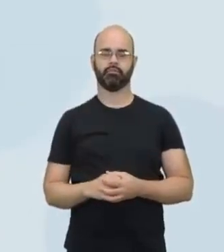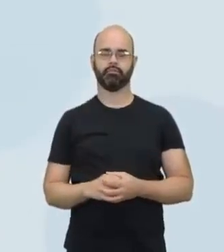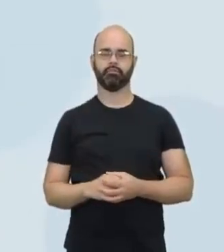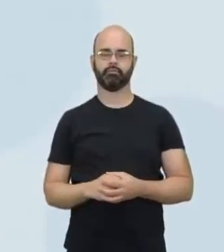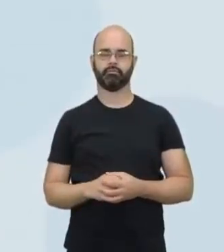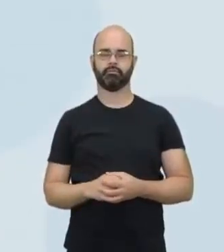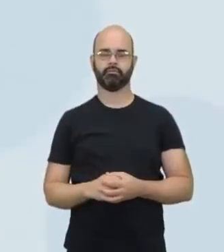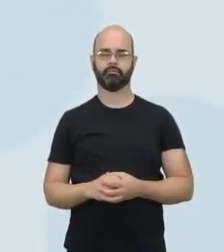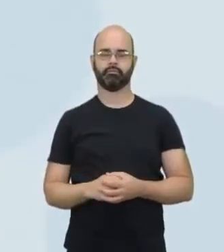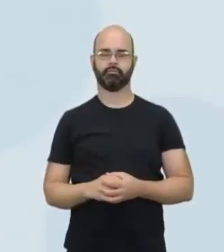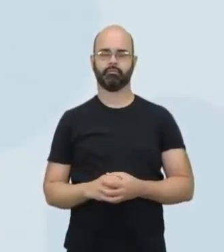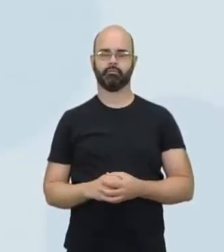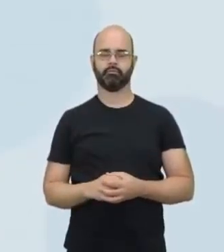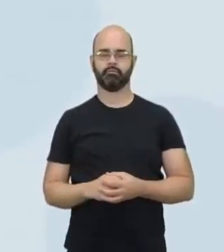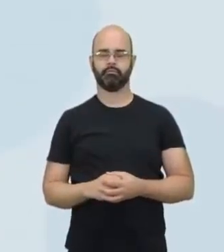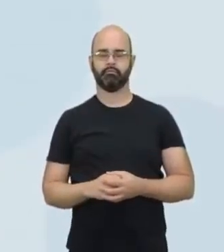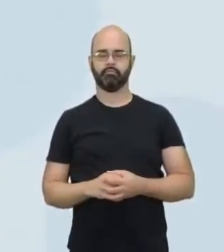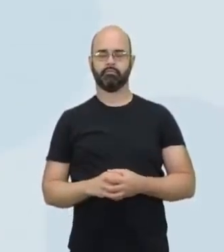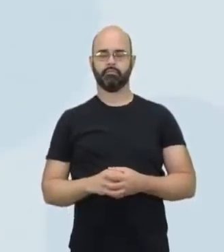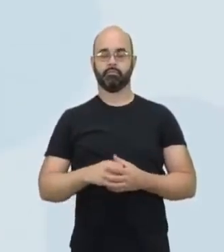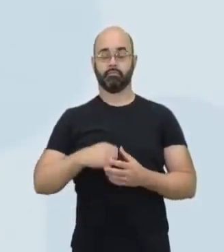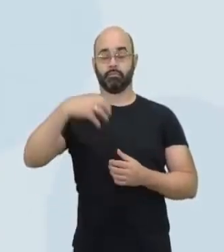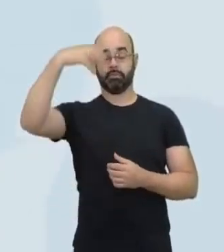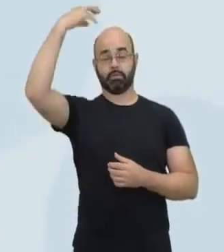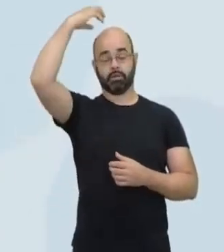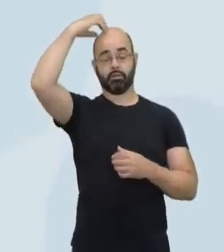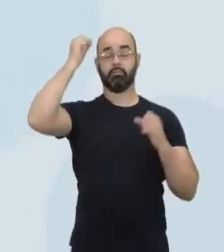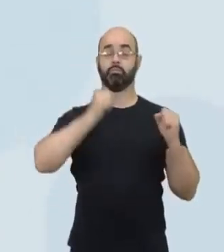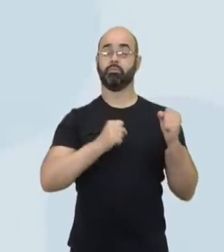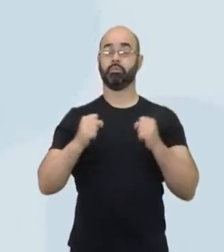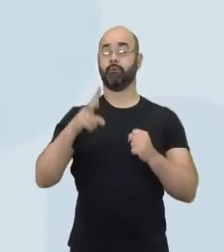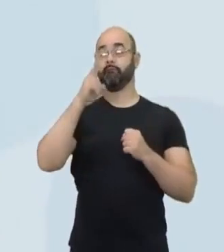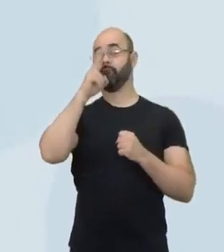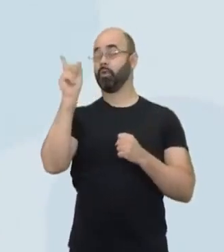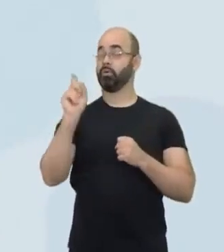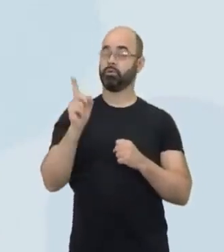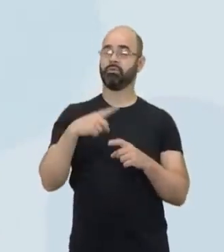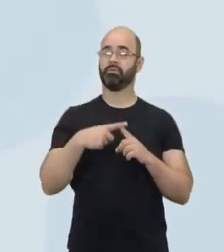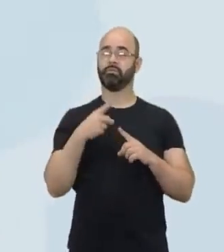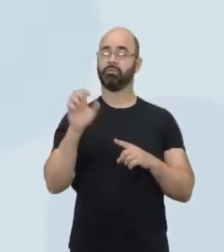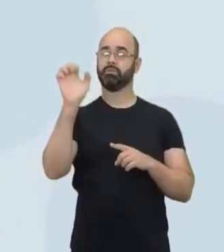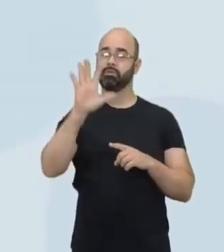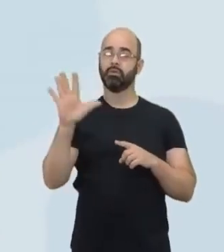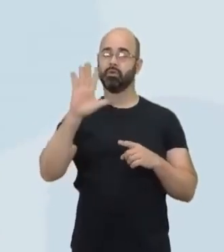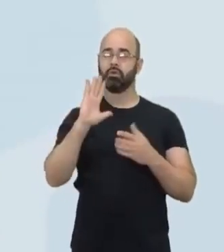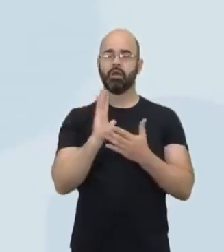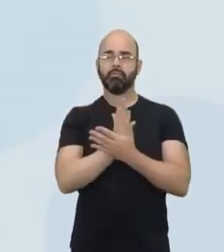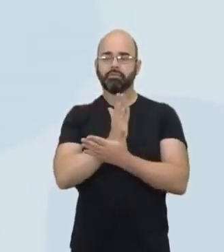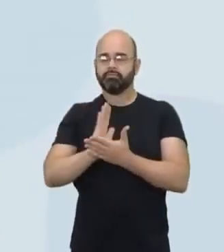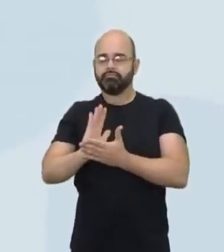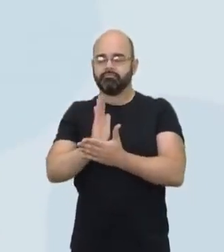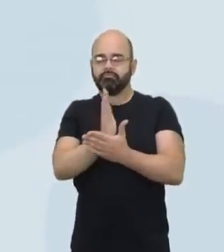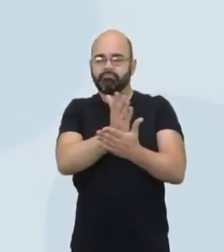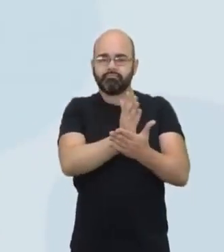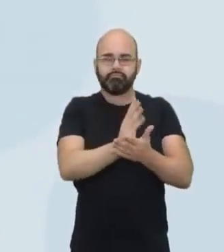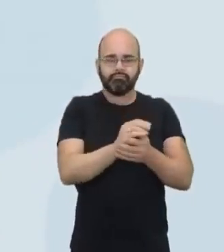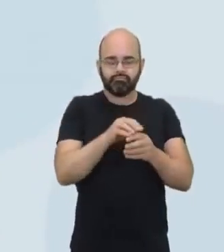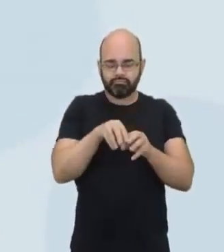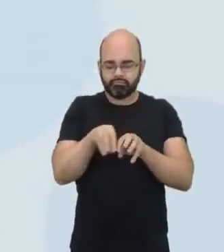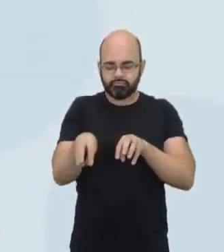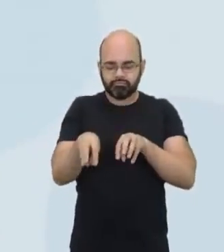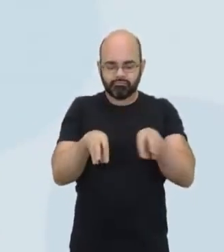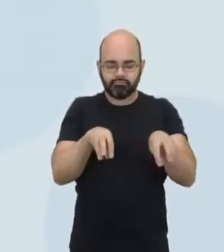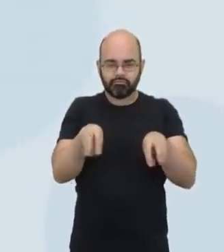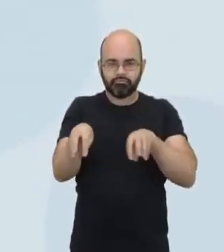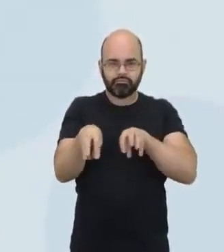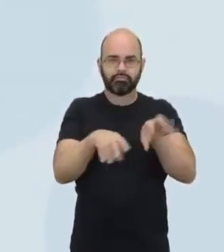tem tanto poder, porque vocês se lembram que a Europa, ela está toda fragmentada em pedacinhos? Cada pedacinho é